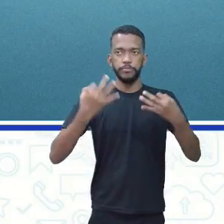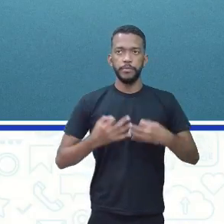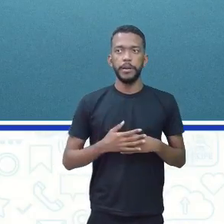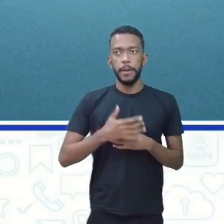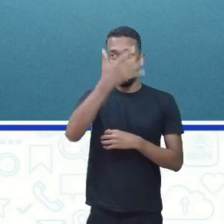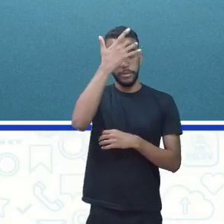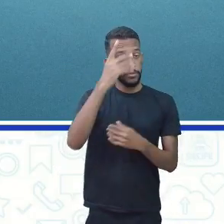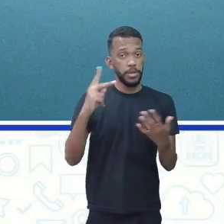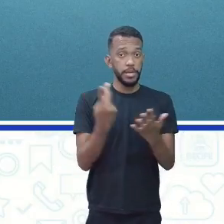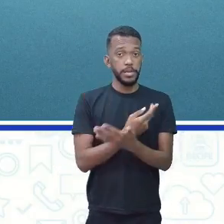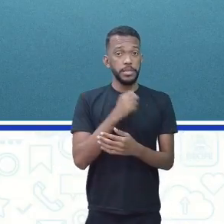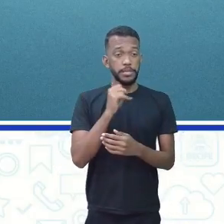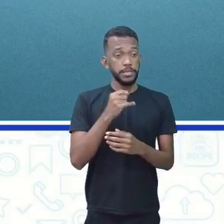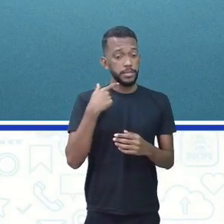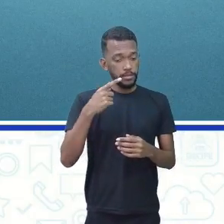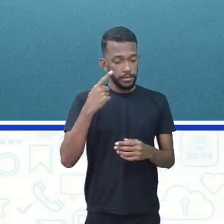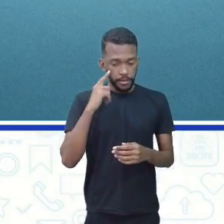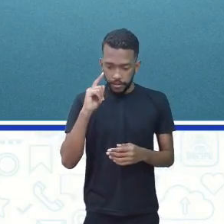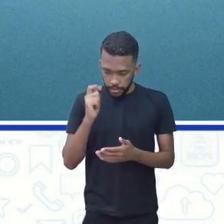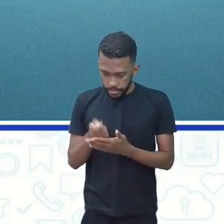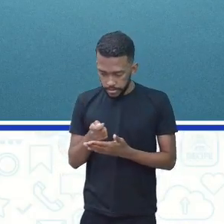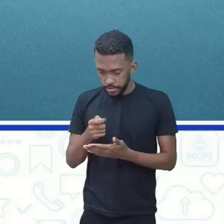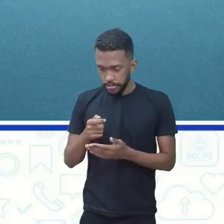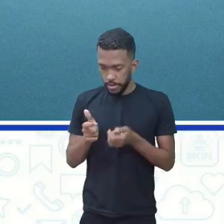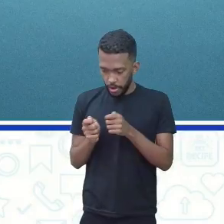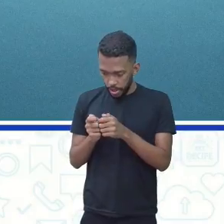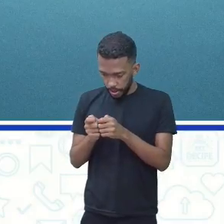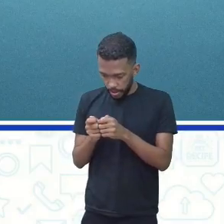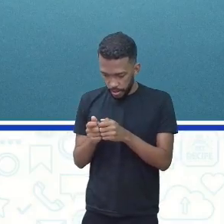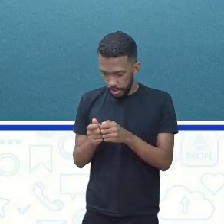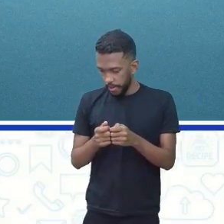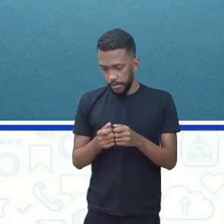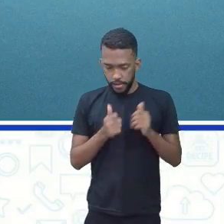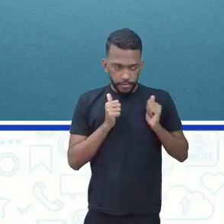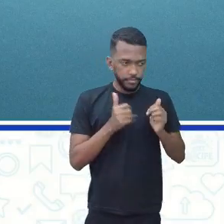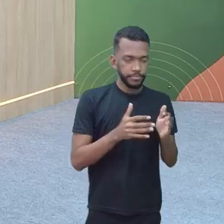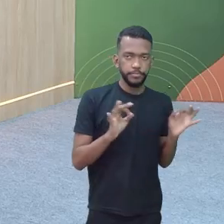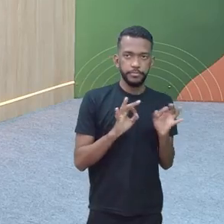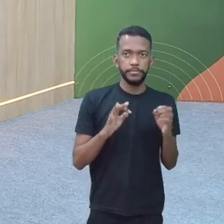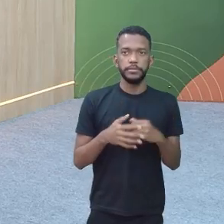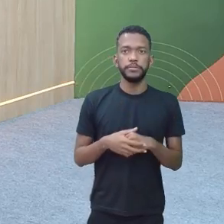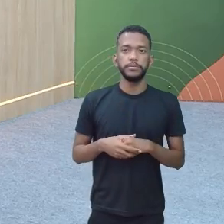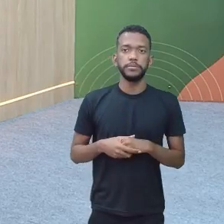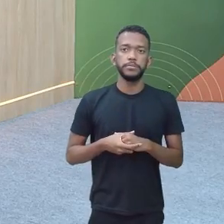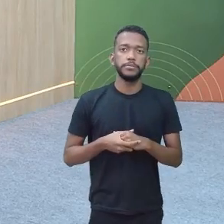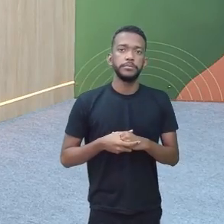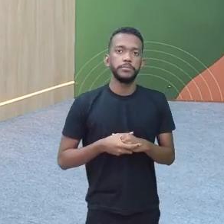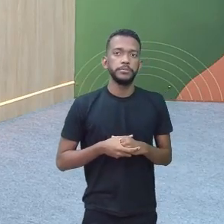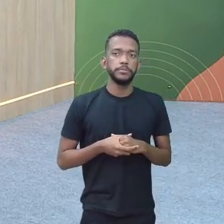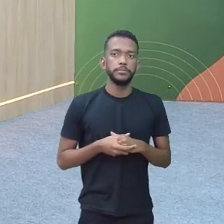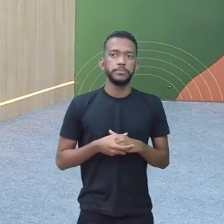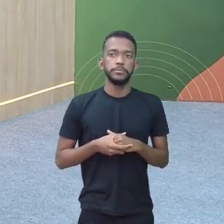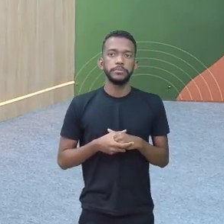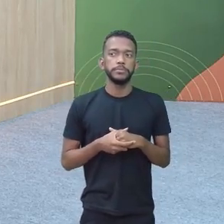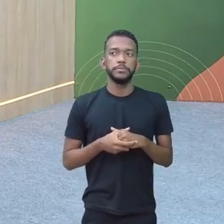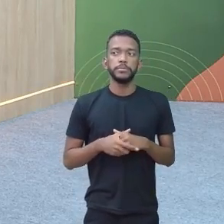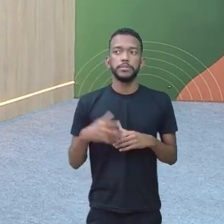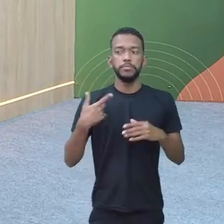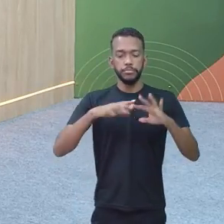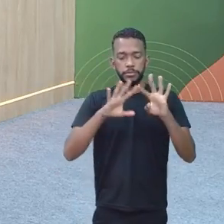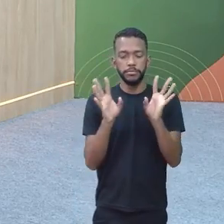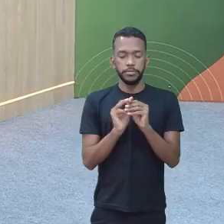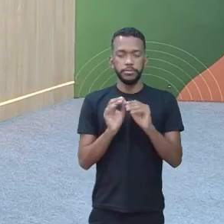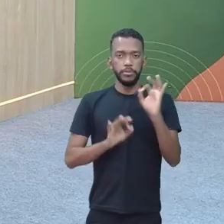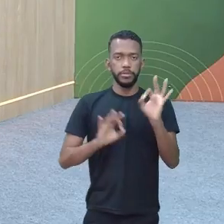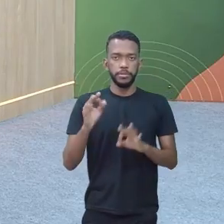quando decidem olhar o celular antes de agir diante da vida. Então, eu consigo sintetizar, organizar melhor as minhas